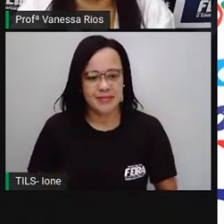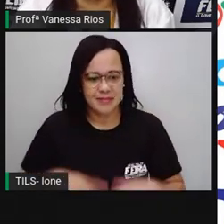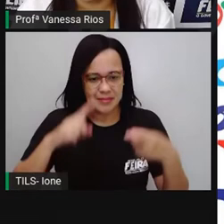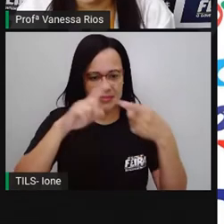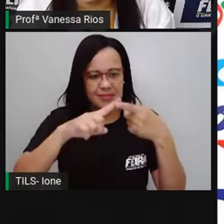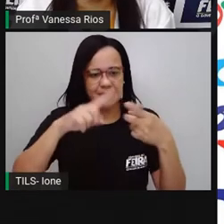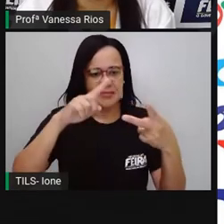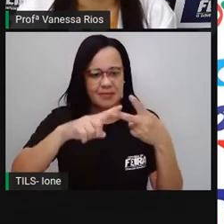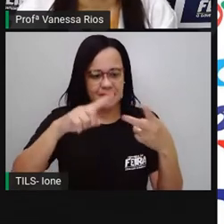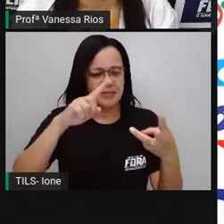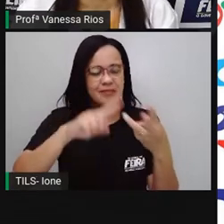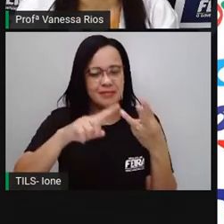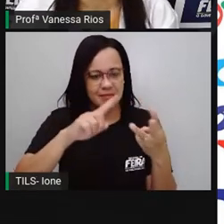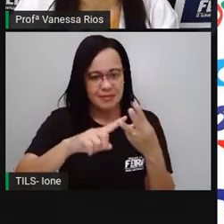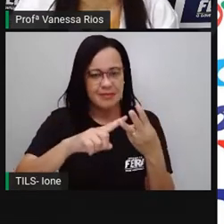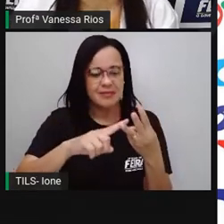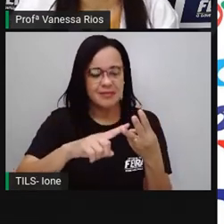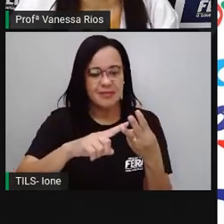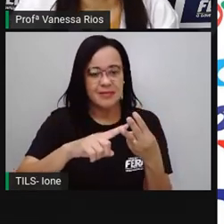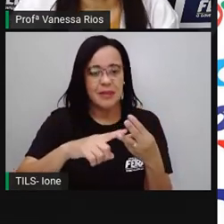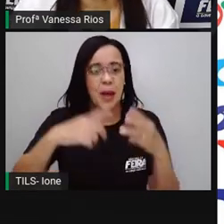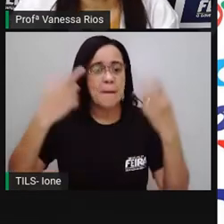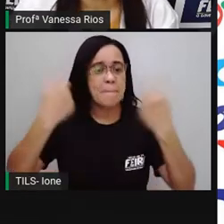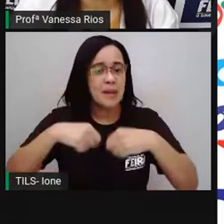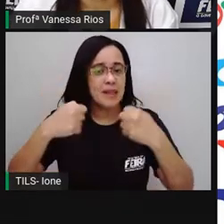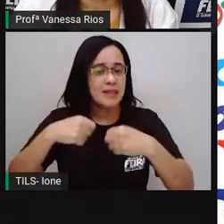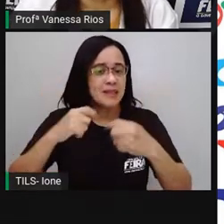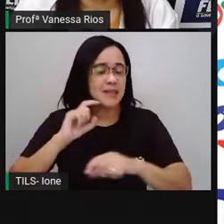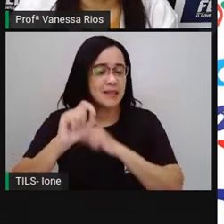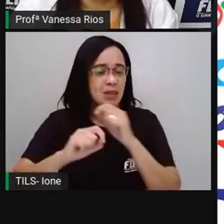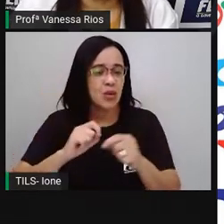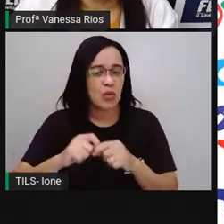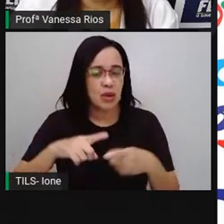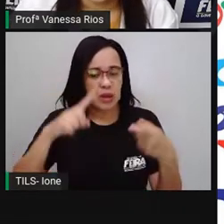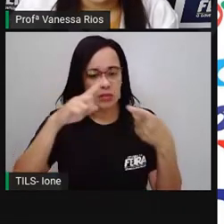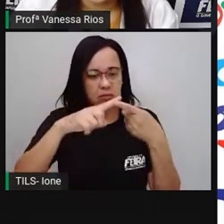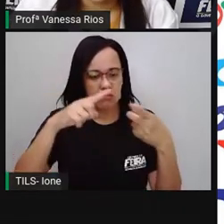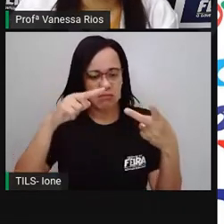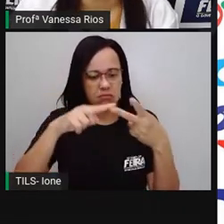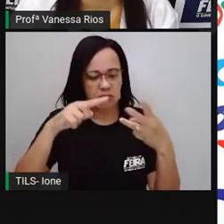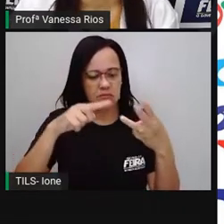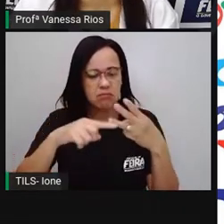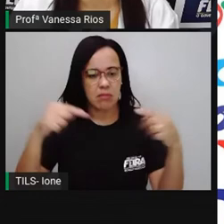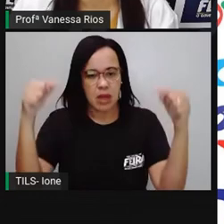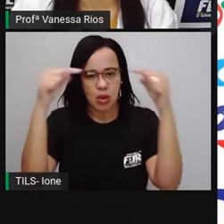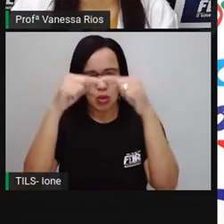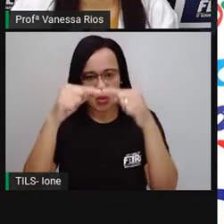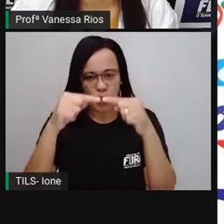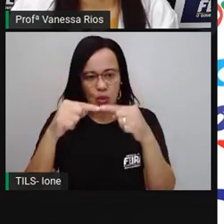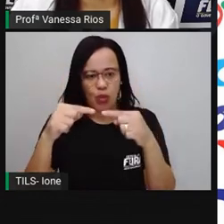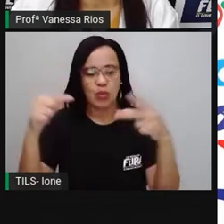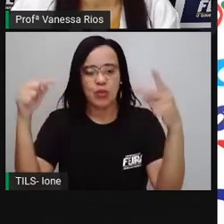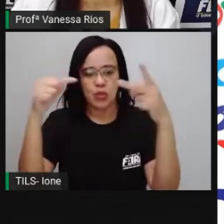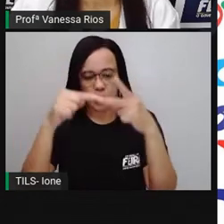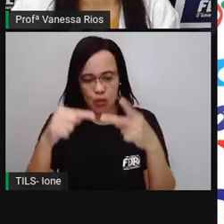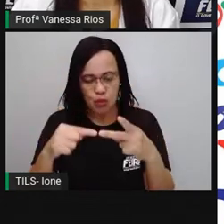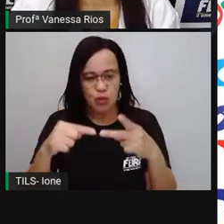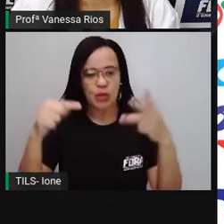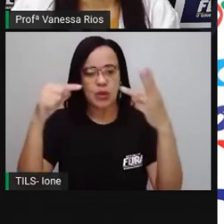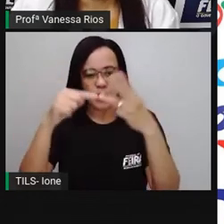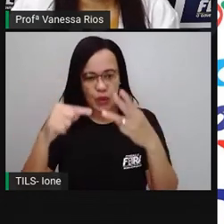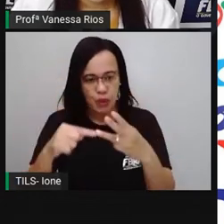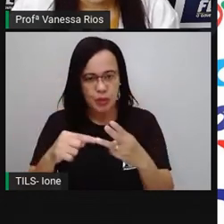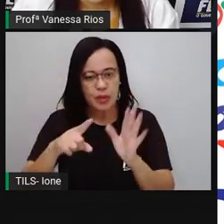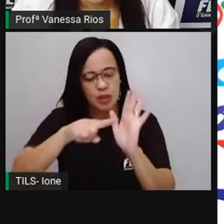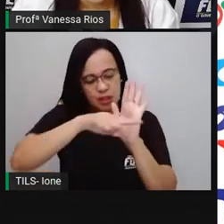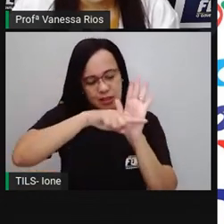poliedro convexo, se eu pegar o valor correspondente ao número de vértices, diminuir pelo valor